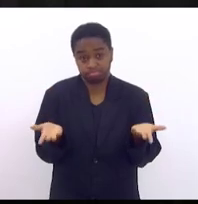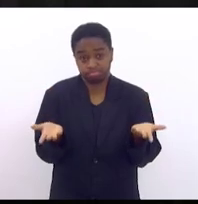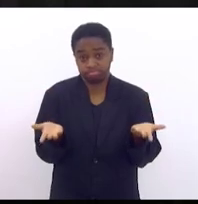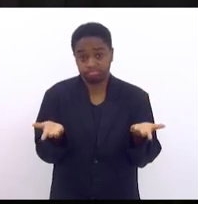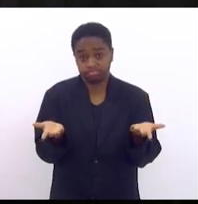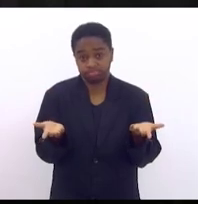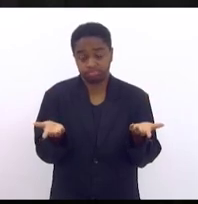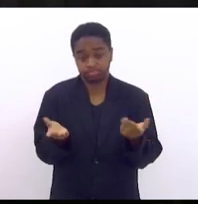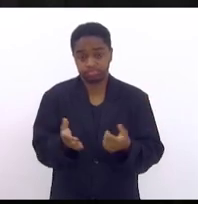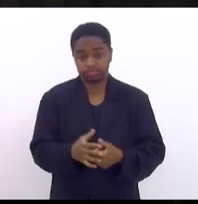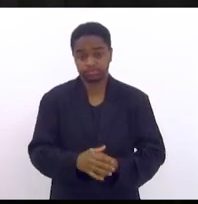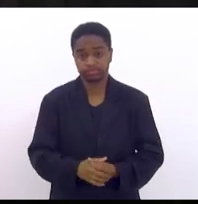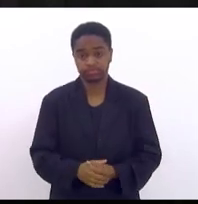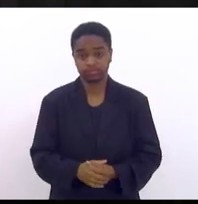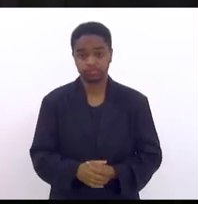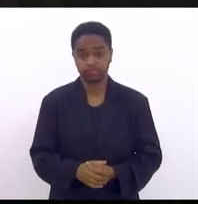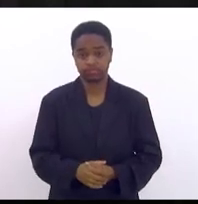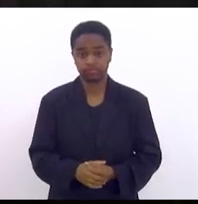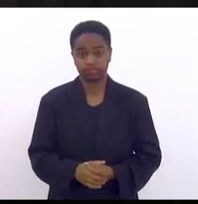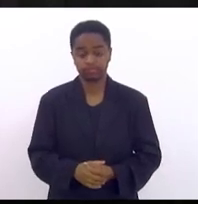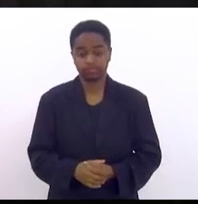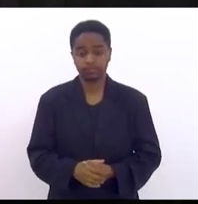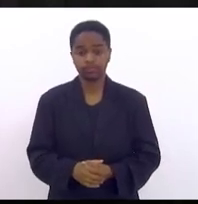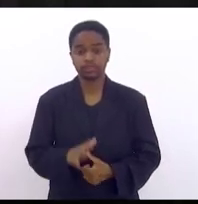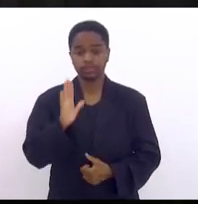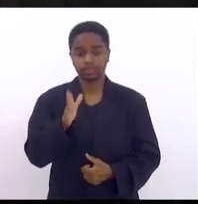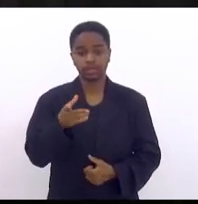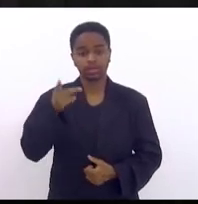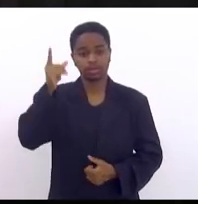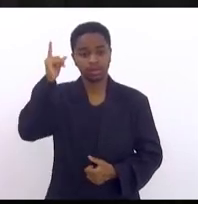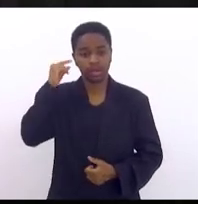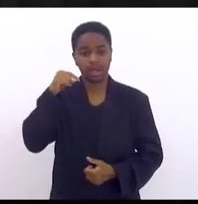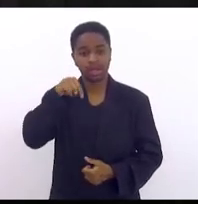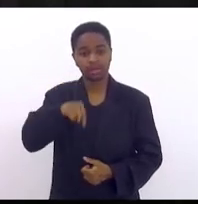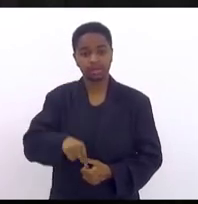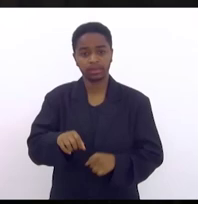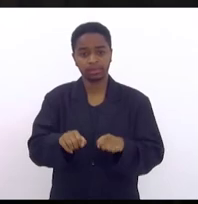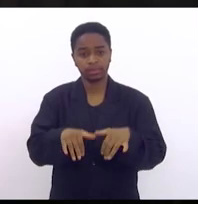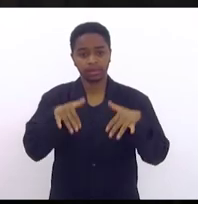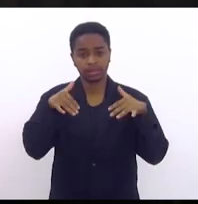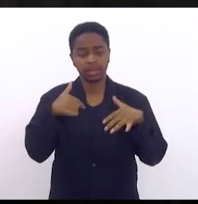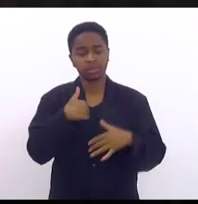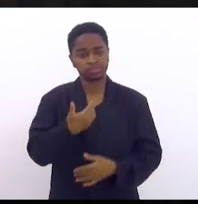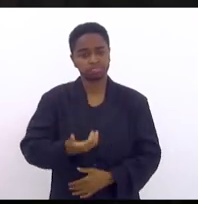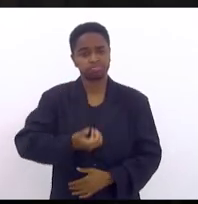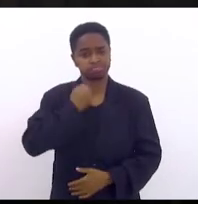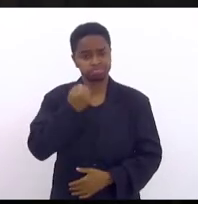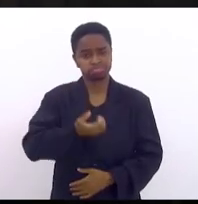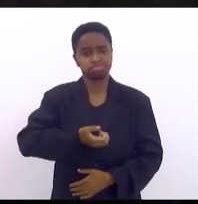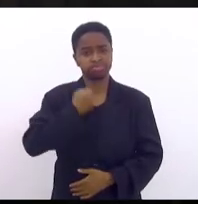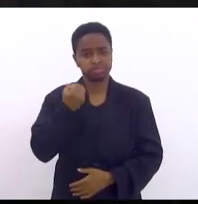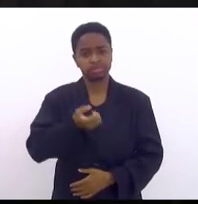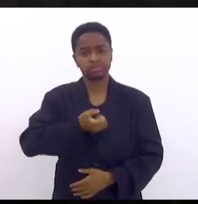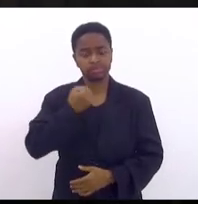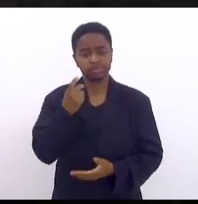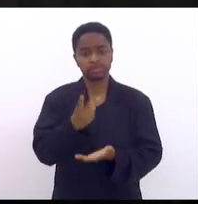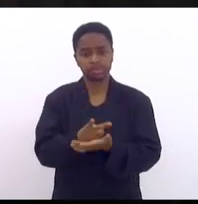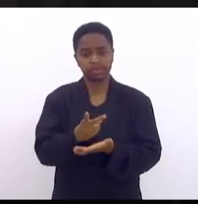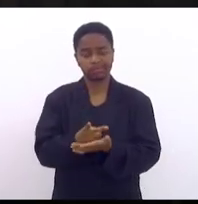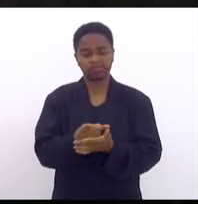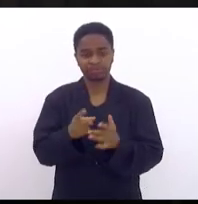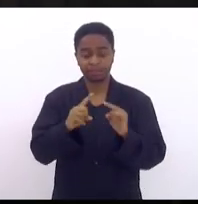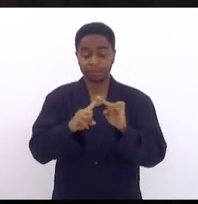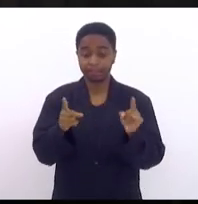de muito que aqui no plenário, eu não paro de me surpreender. E sempre